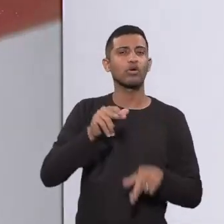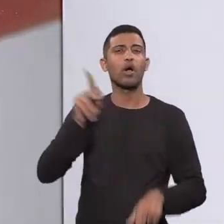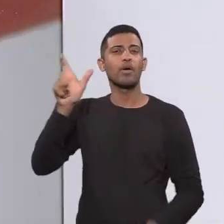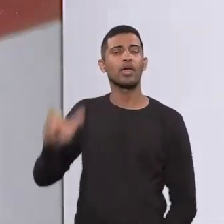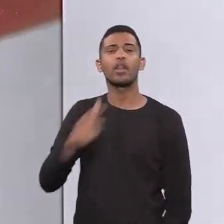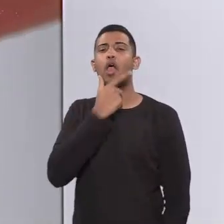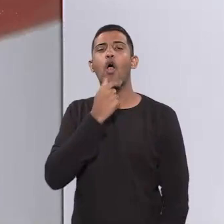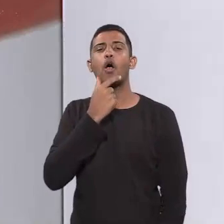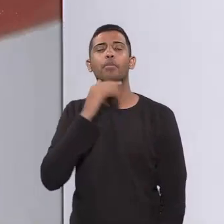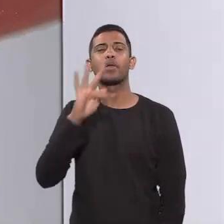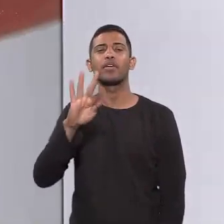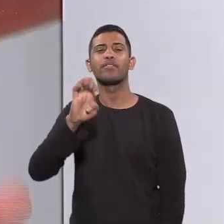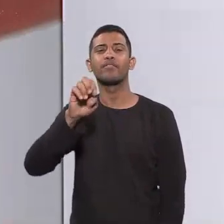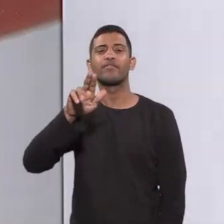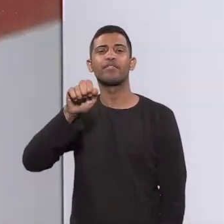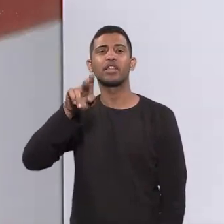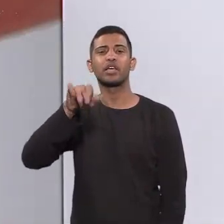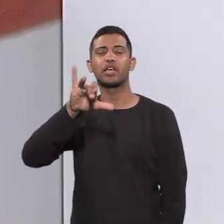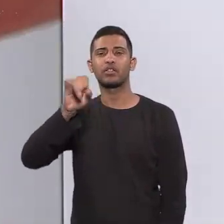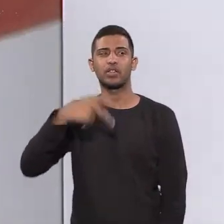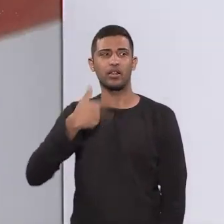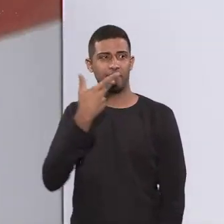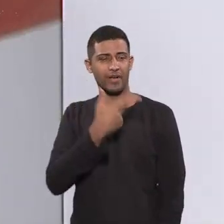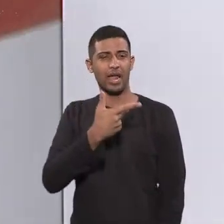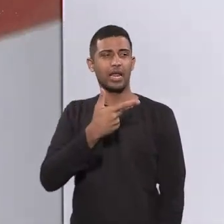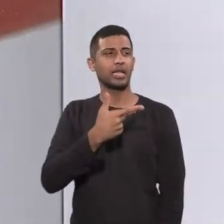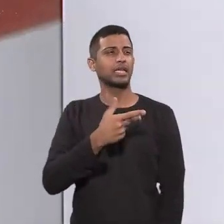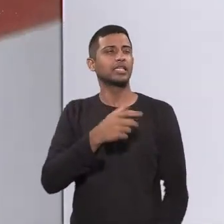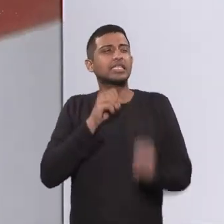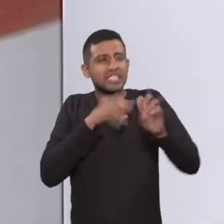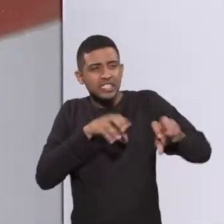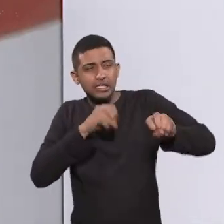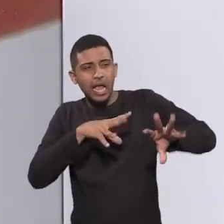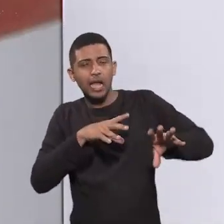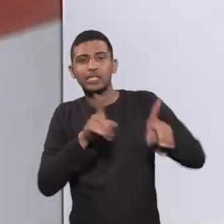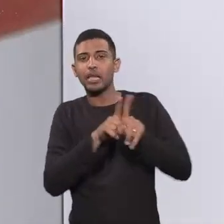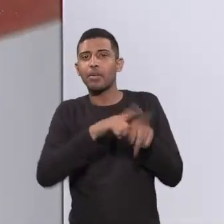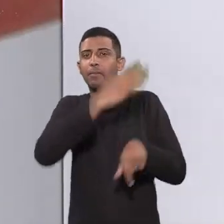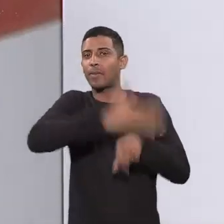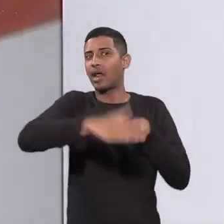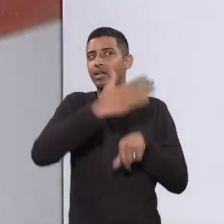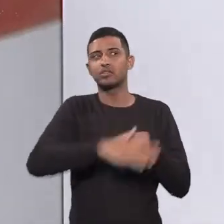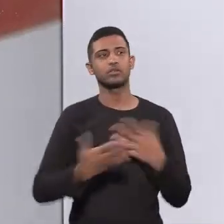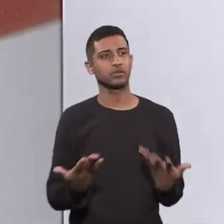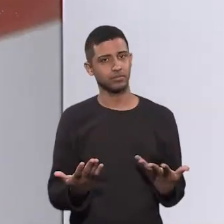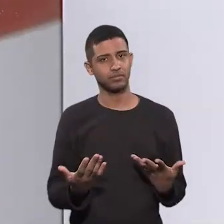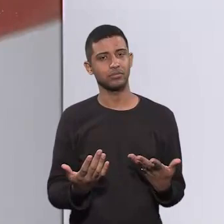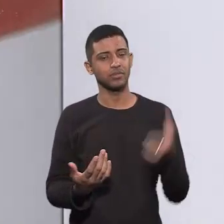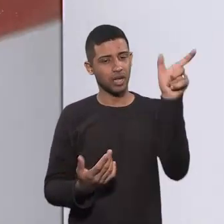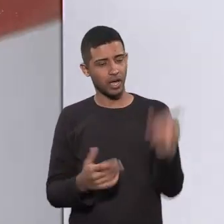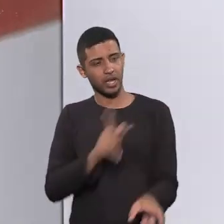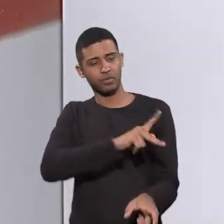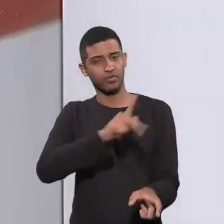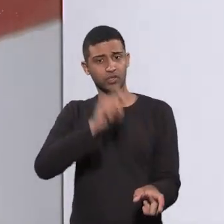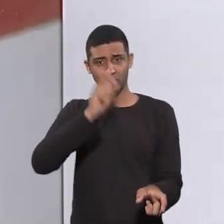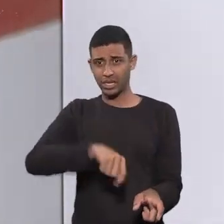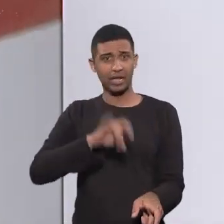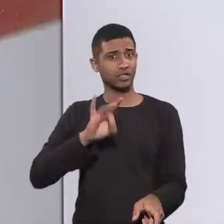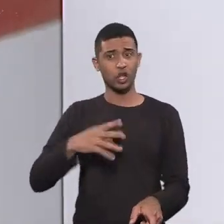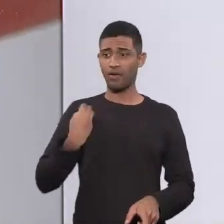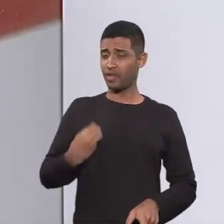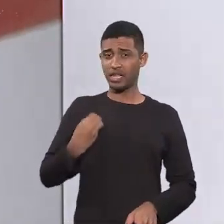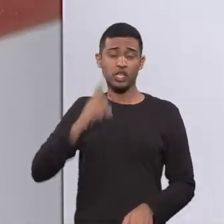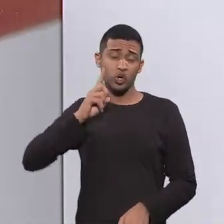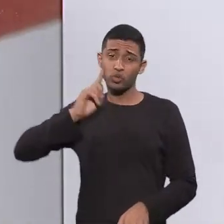que se enfatize a praxis, é teoria e prática, ou seja, de maneira indissociada. O professor vai aprender a ser professor vivendo